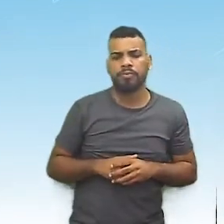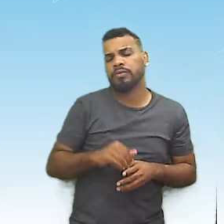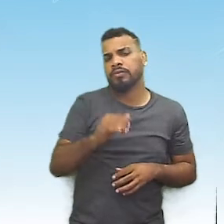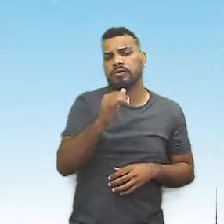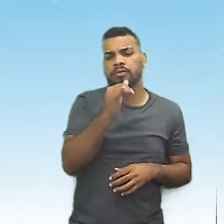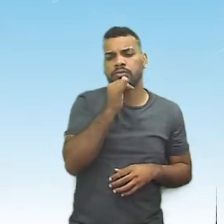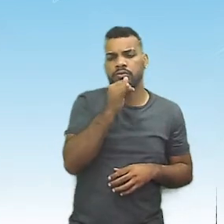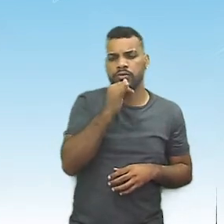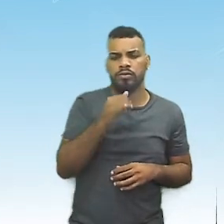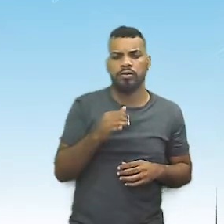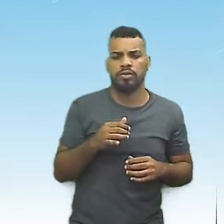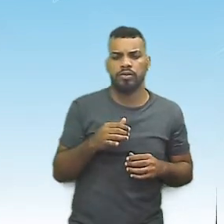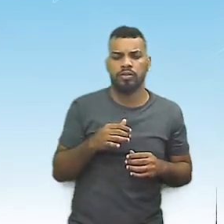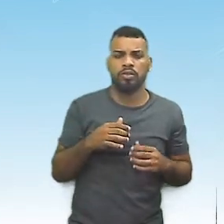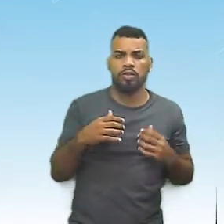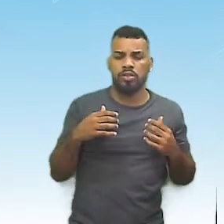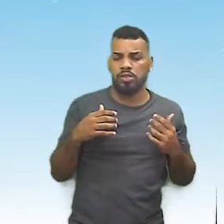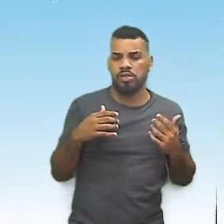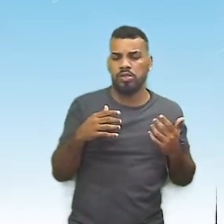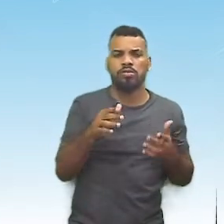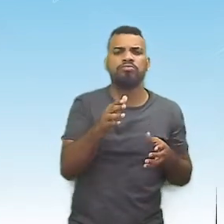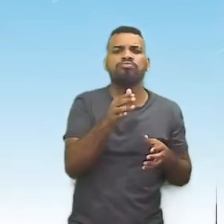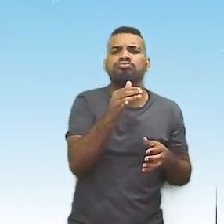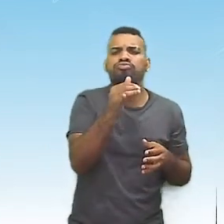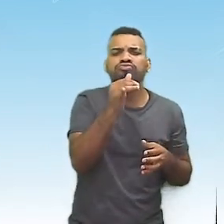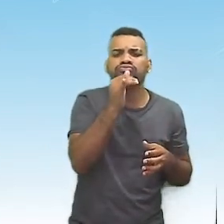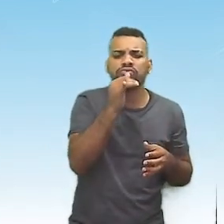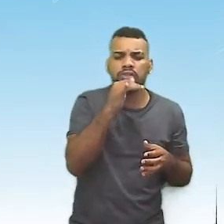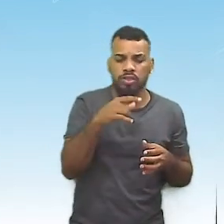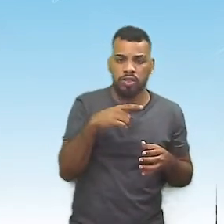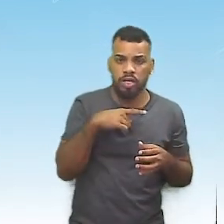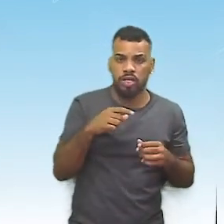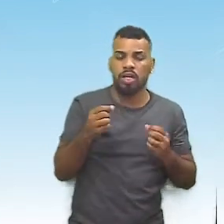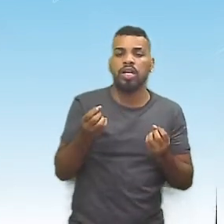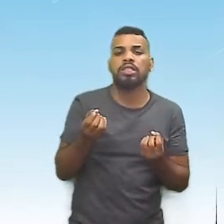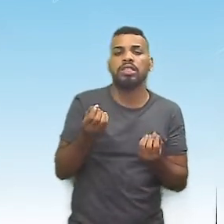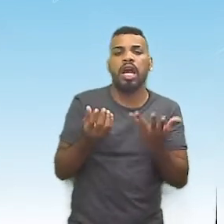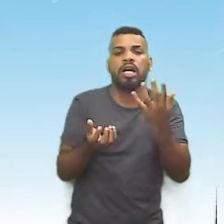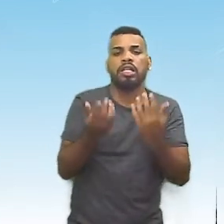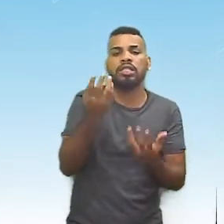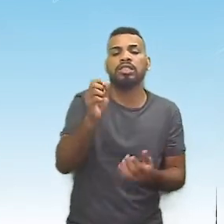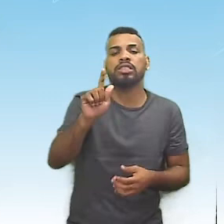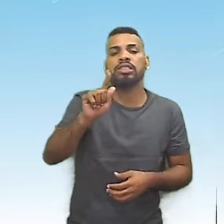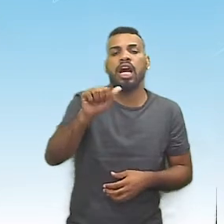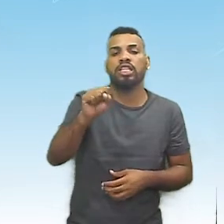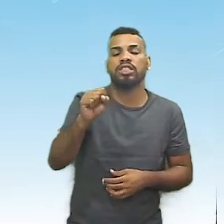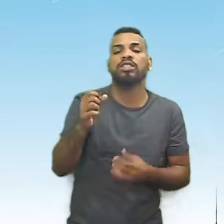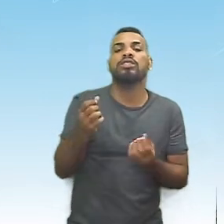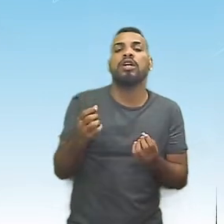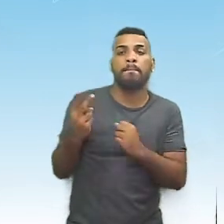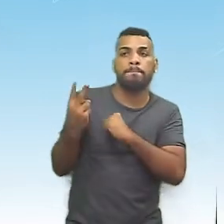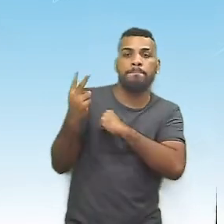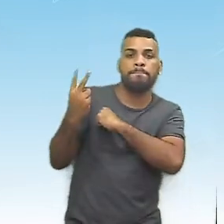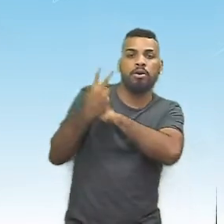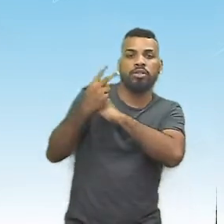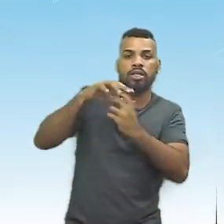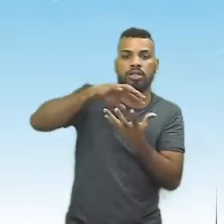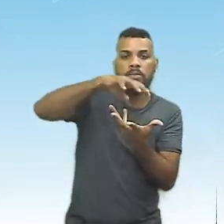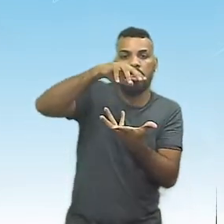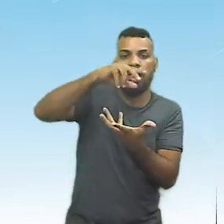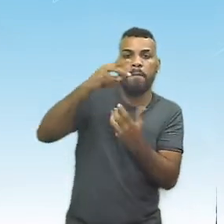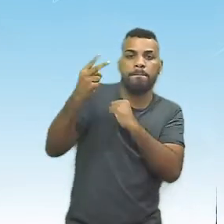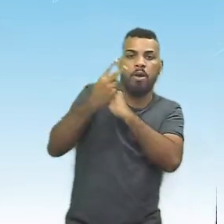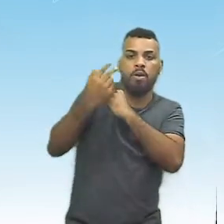falando de casaco de gases, que vai proteger o nosso planeta. A vida ela não seria como a